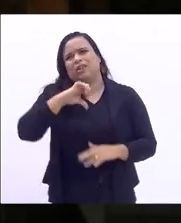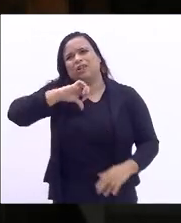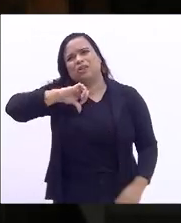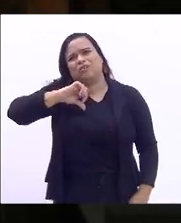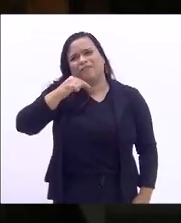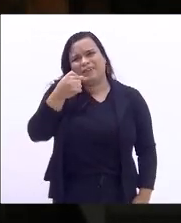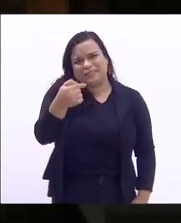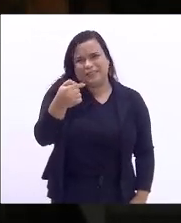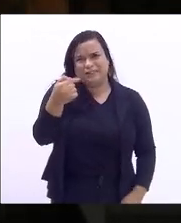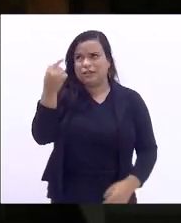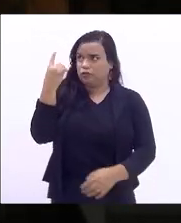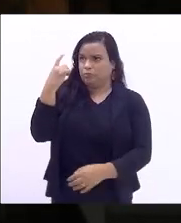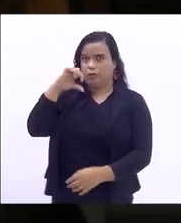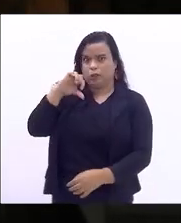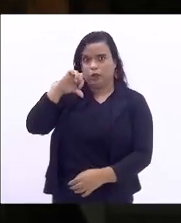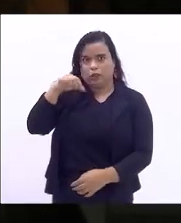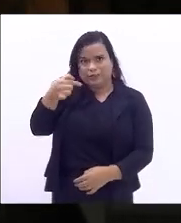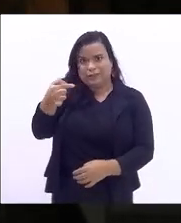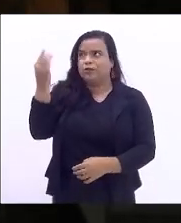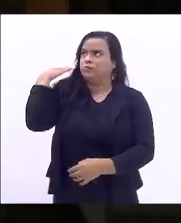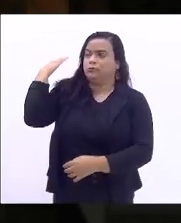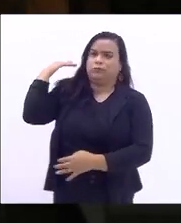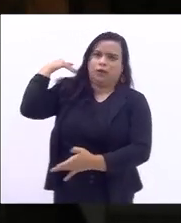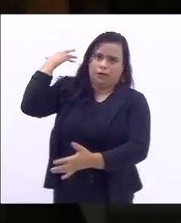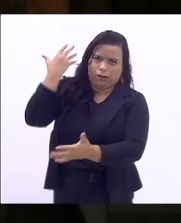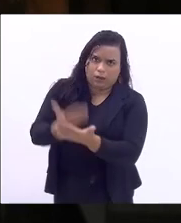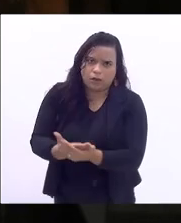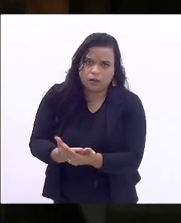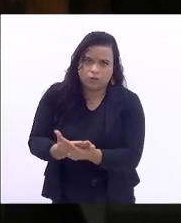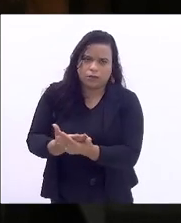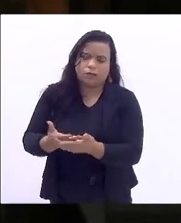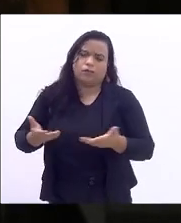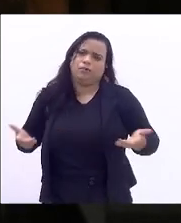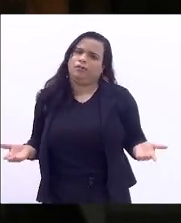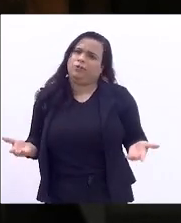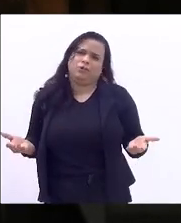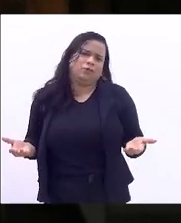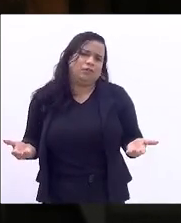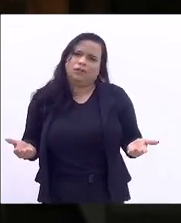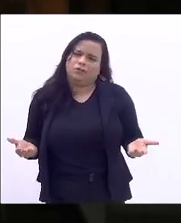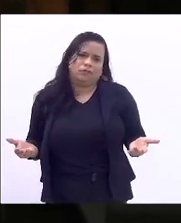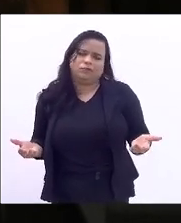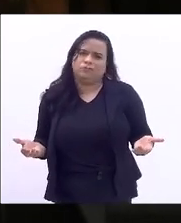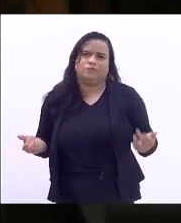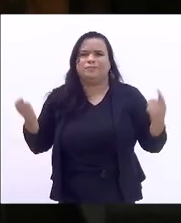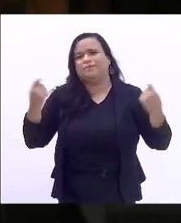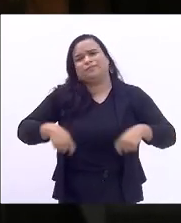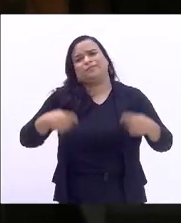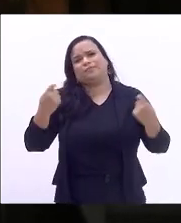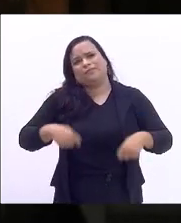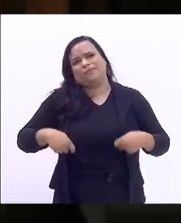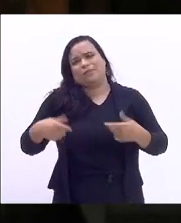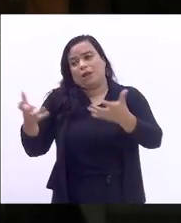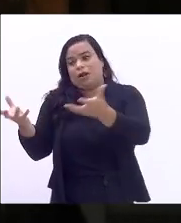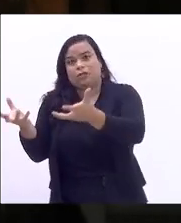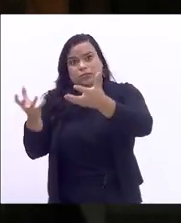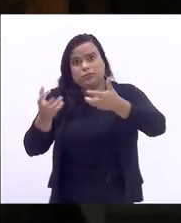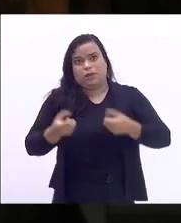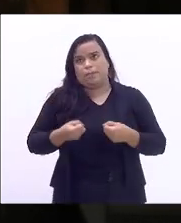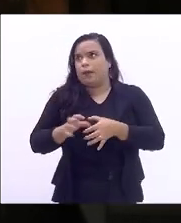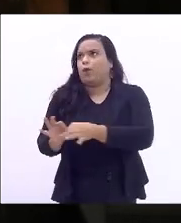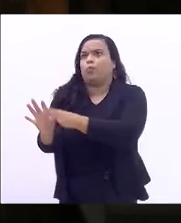97 para cá porque a lei kandir é de 96 e 97 para cá teria que receber da